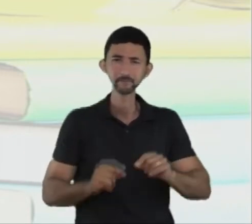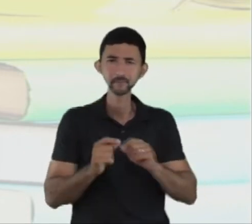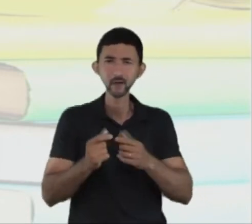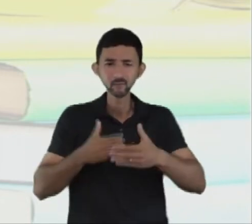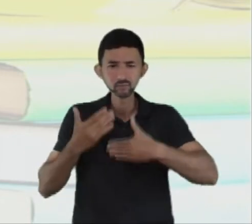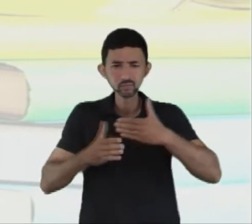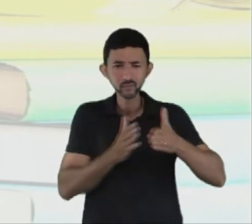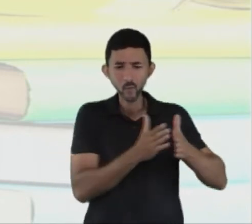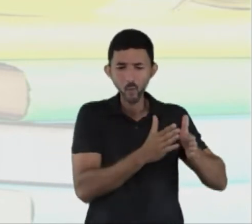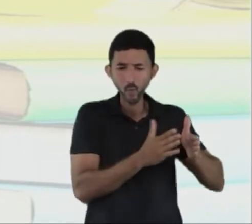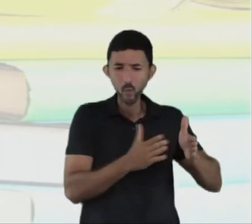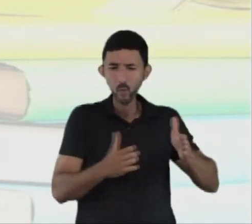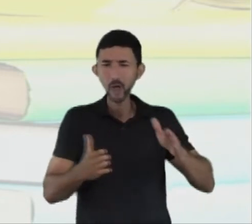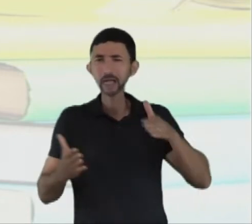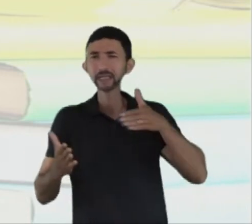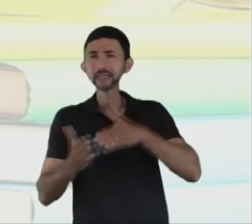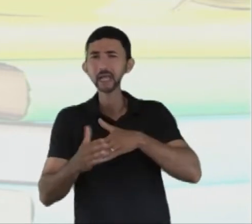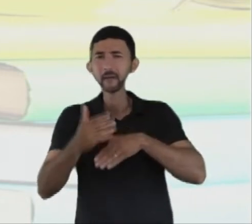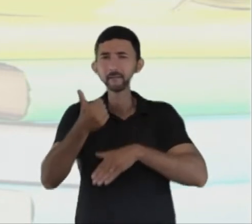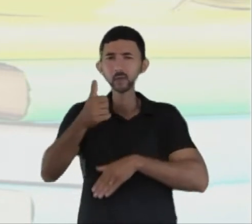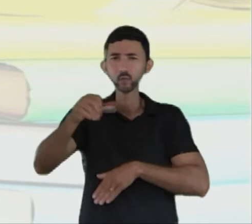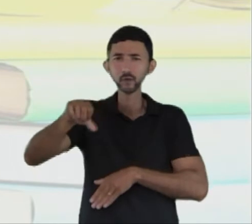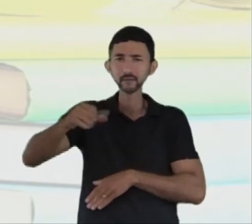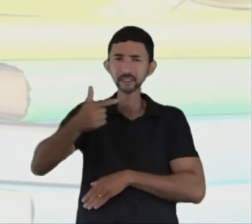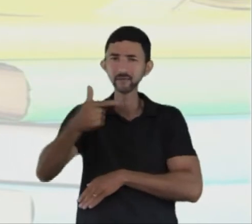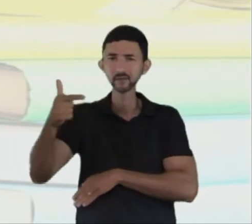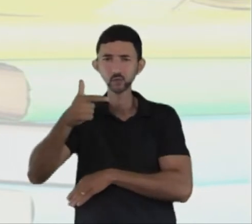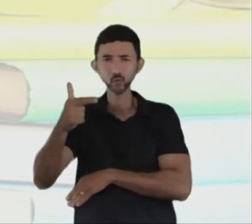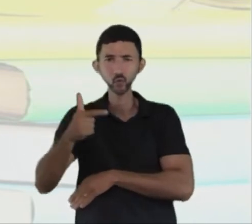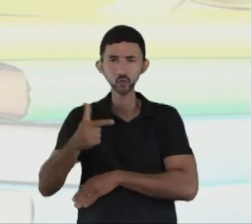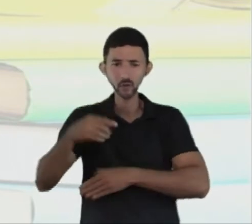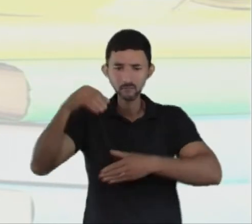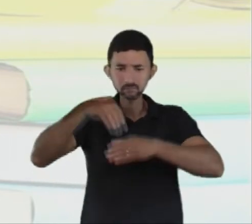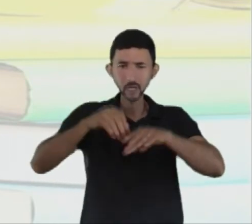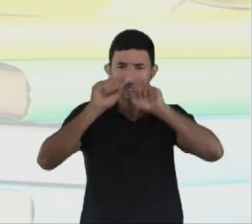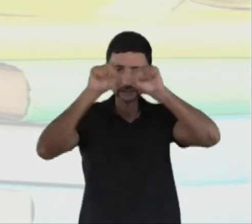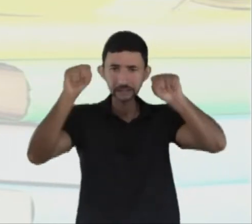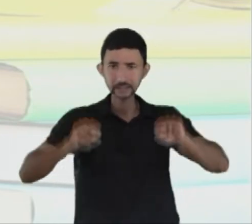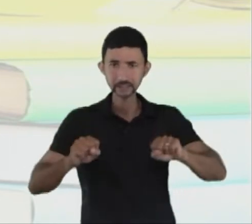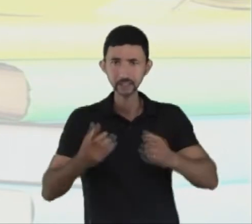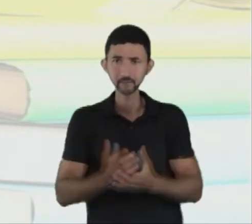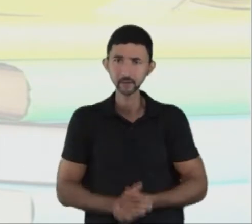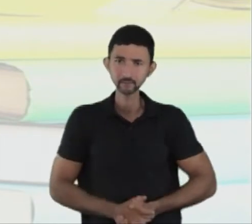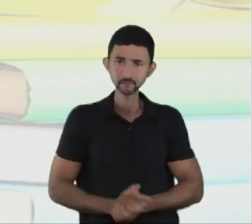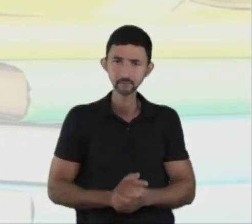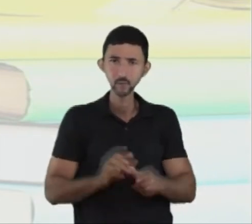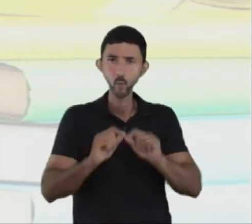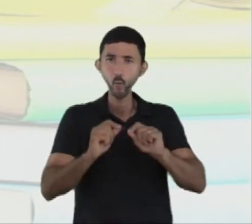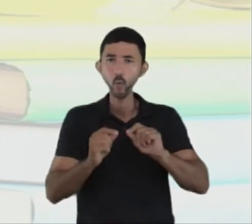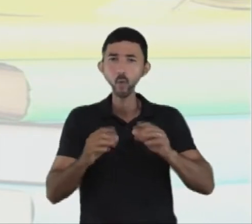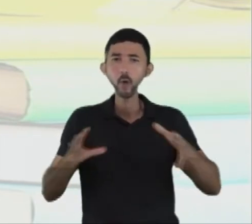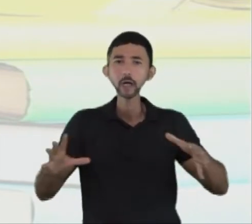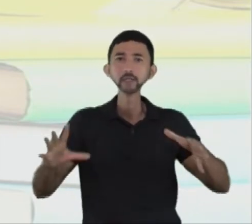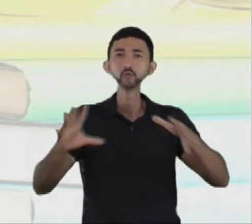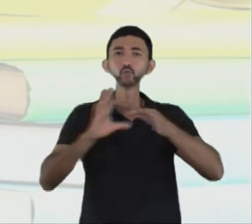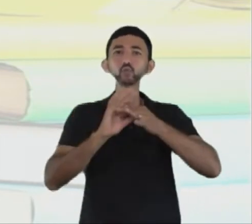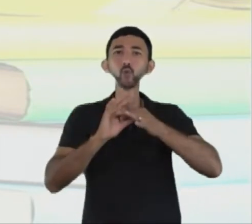até 1922, quando ela finalizou essa implantação desse sistema. Ela deixou de ser Rússia para se tornar União das Repúblicas